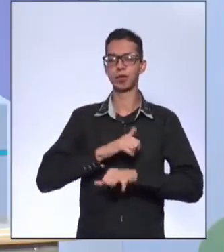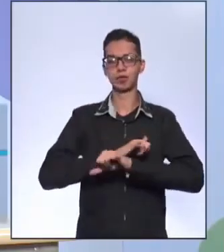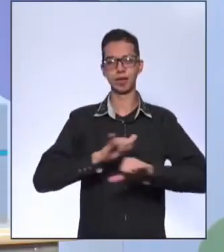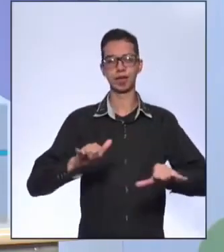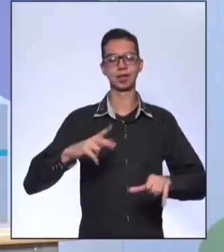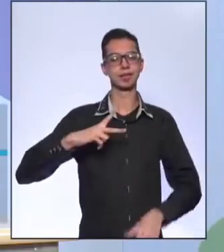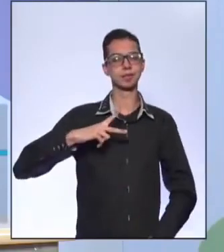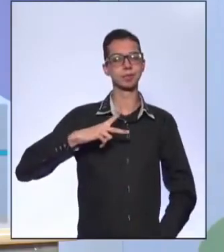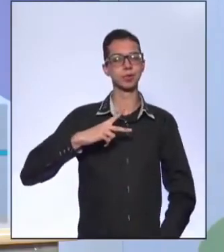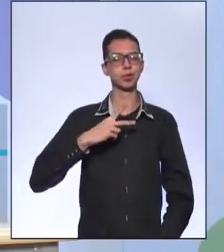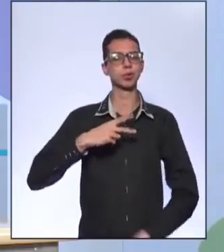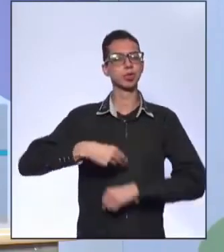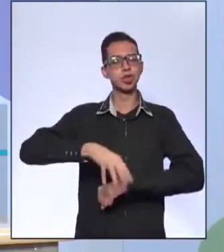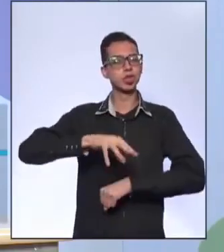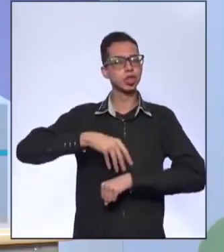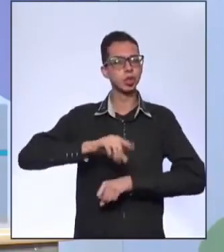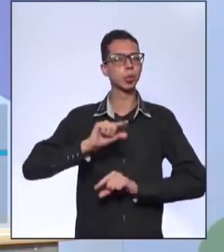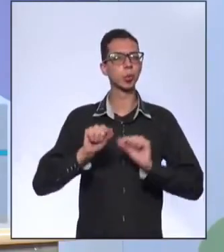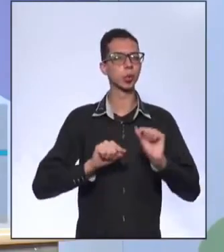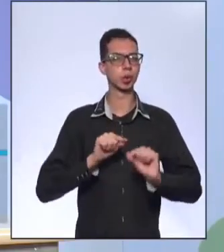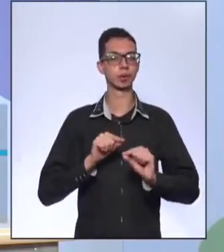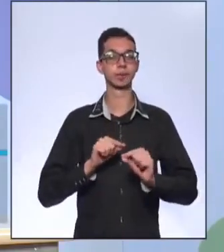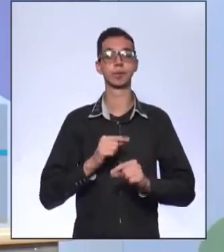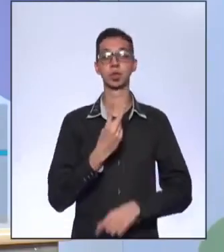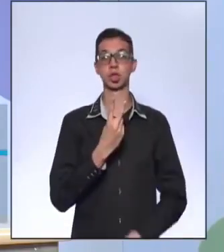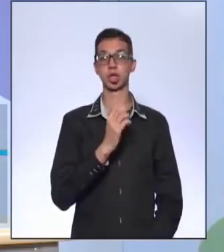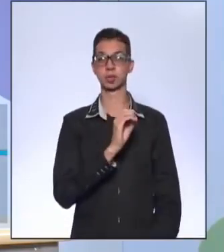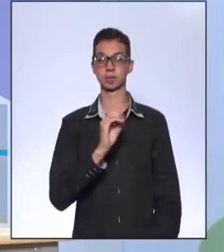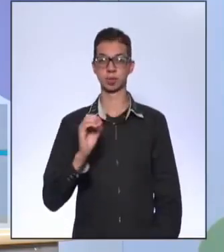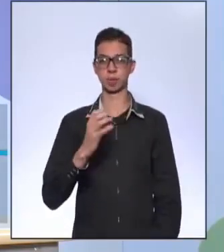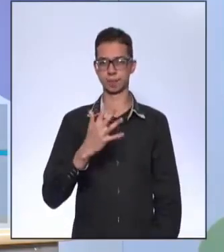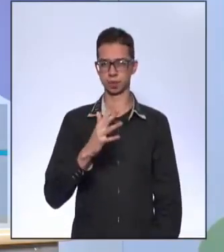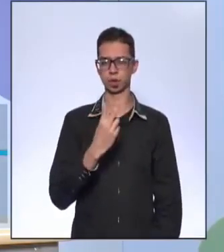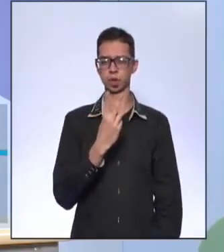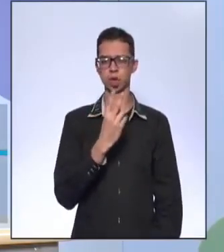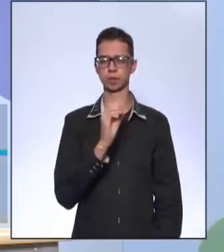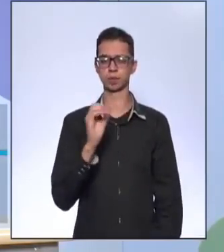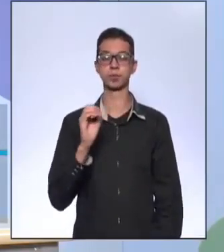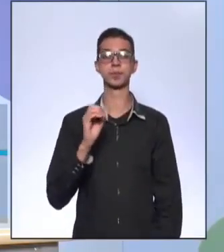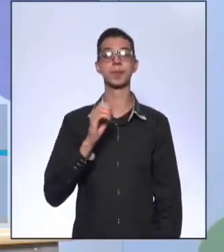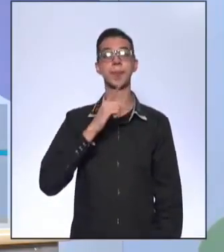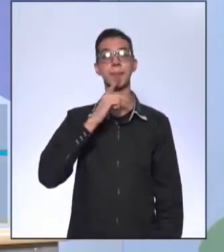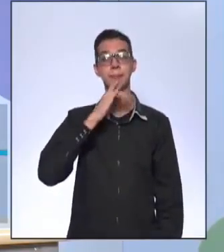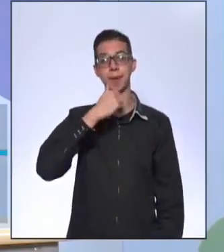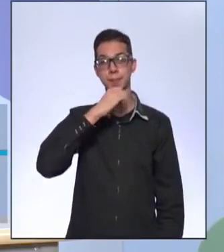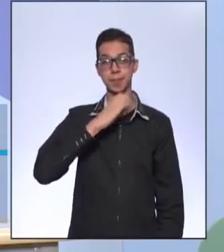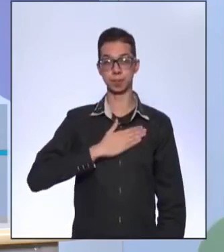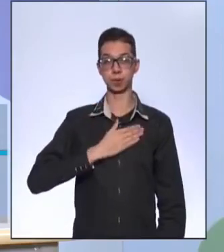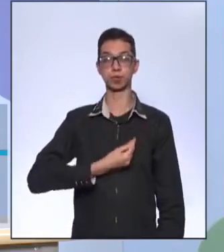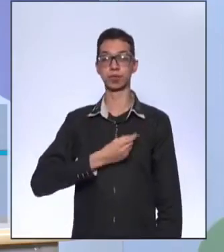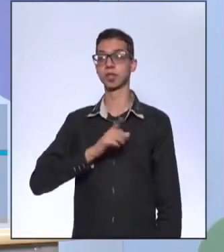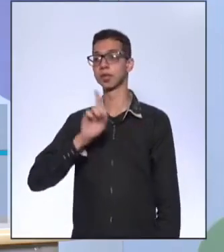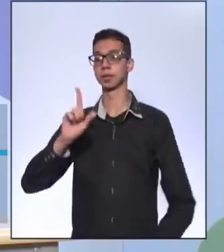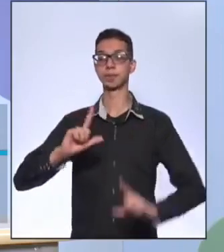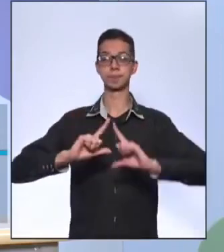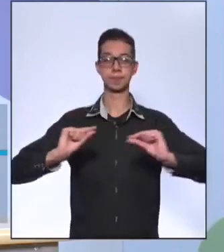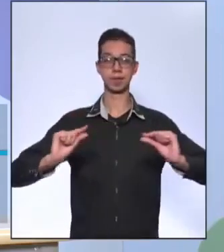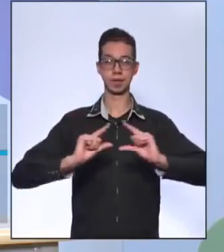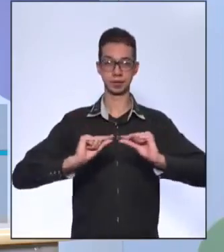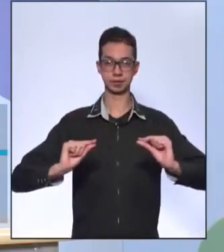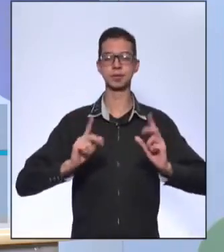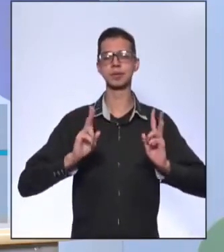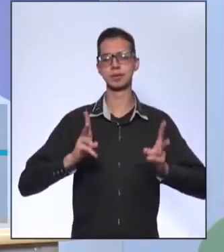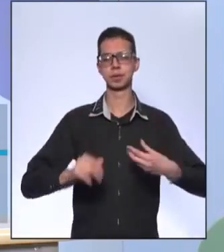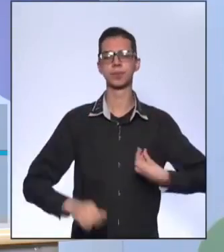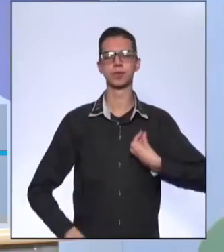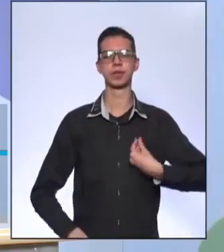pessoal com todos vocês É acho que no começo nos anos 2000 - 200/2000 os meus pais moraram em Brasília né e né a